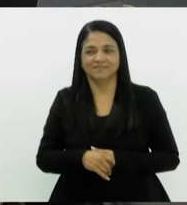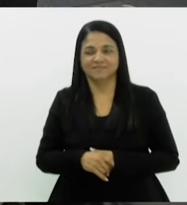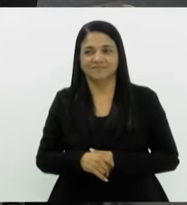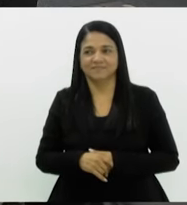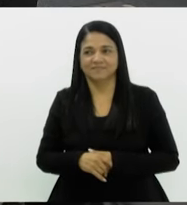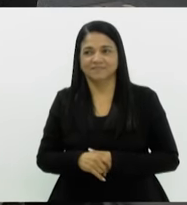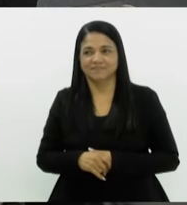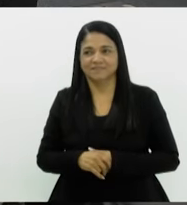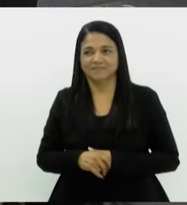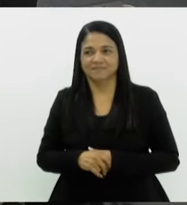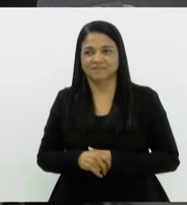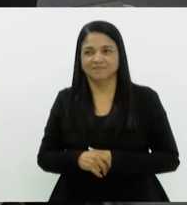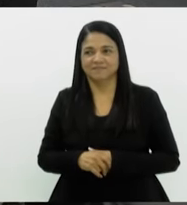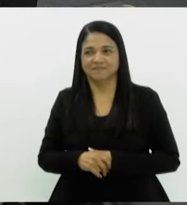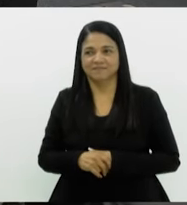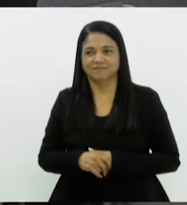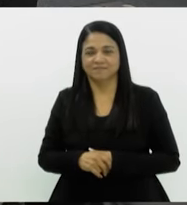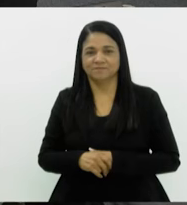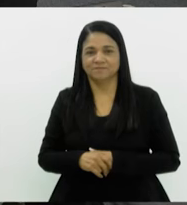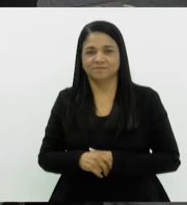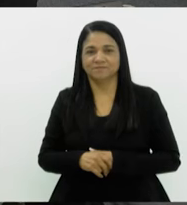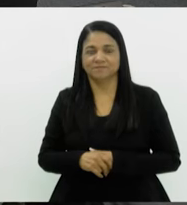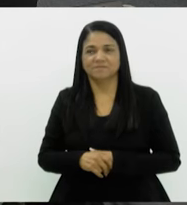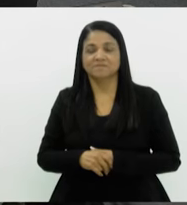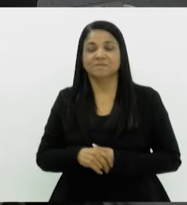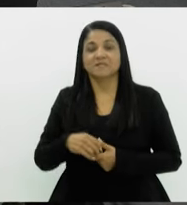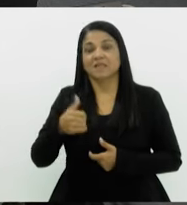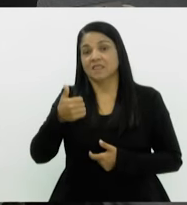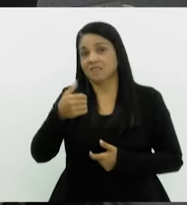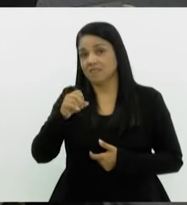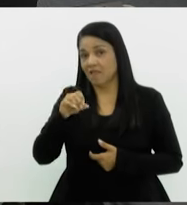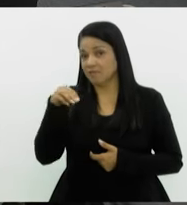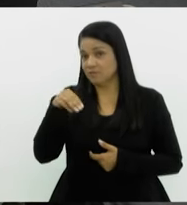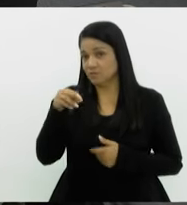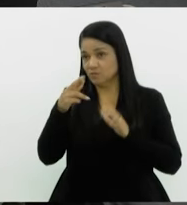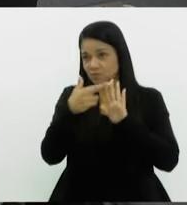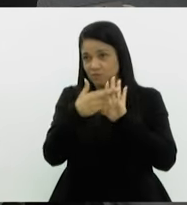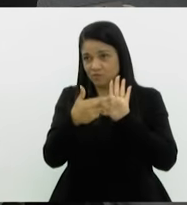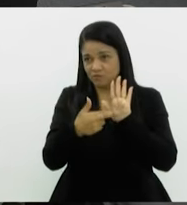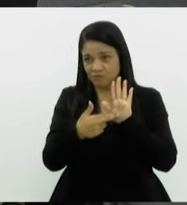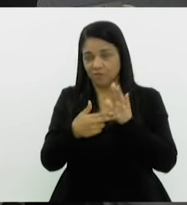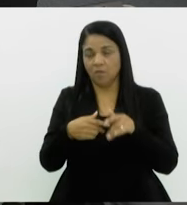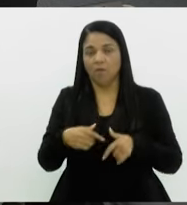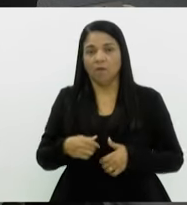Jordi, a senhora dispõe de 10 minutos no tempo regimental.